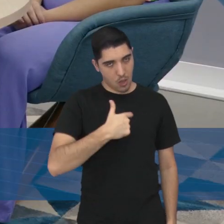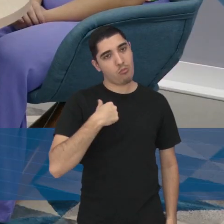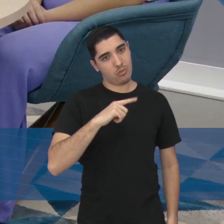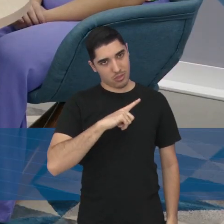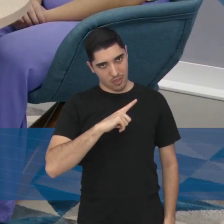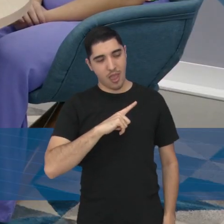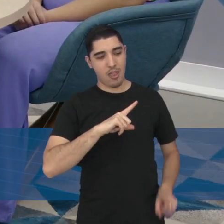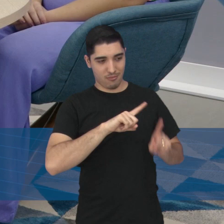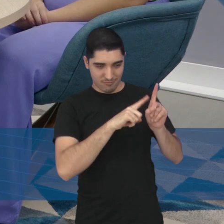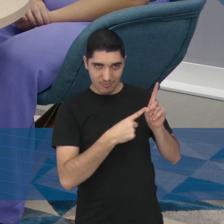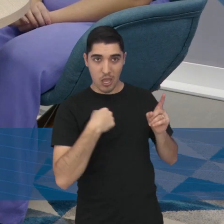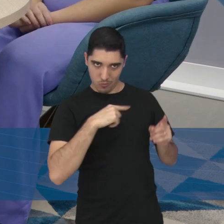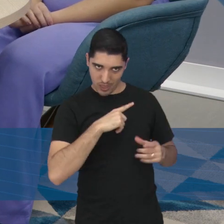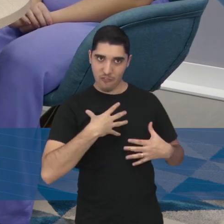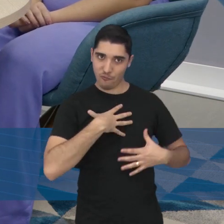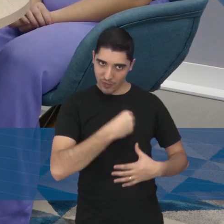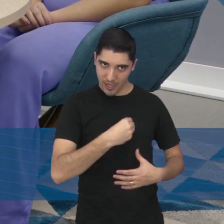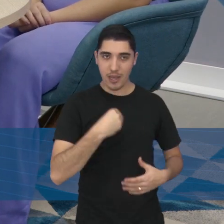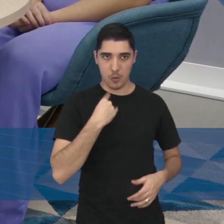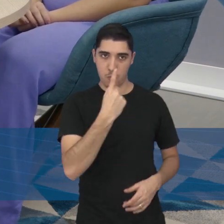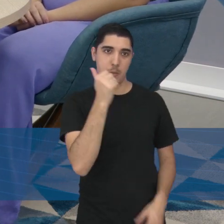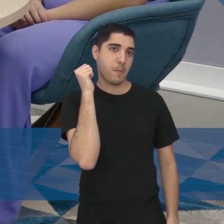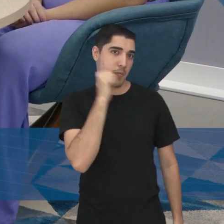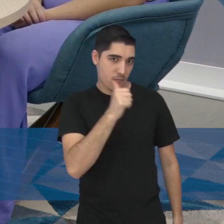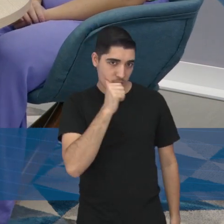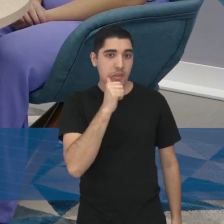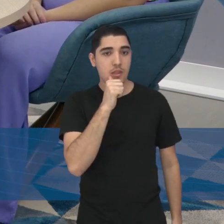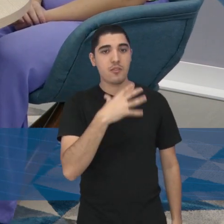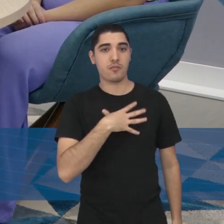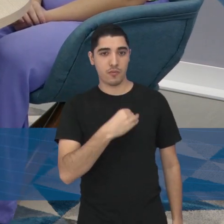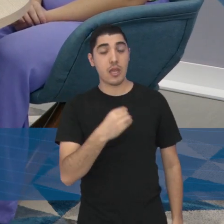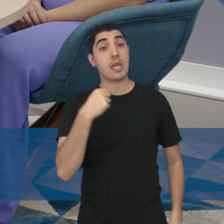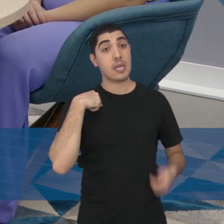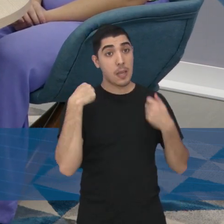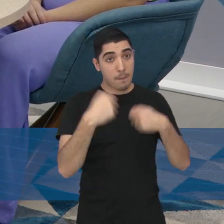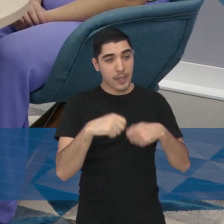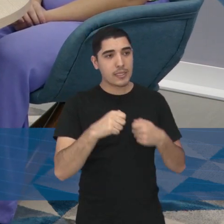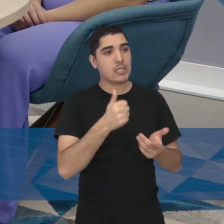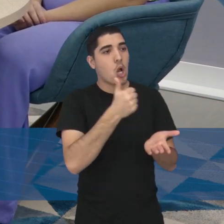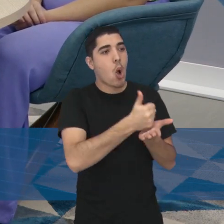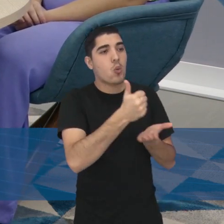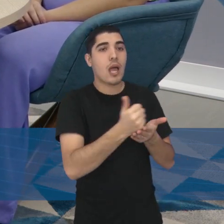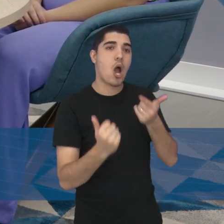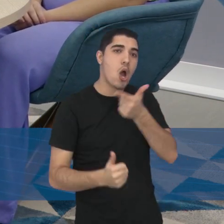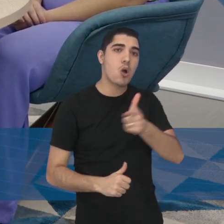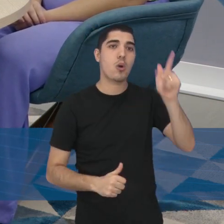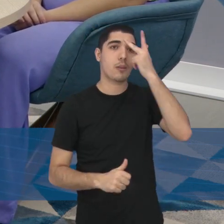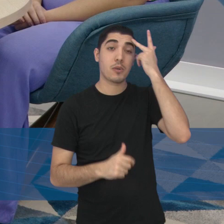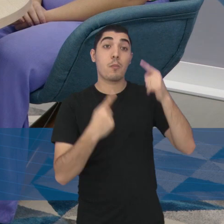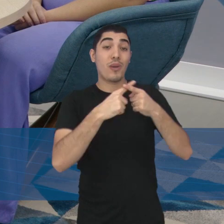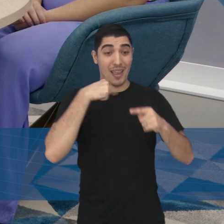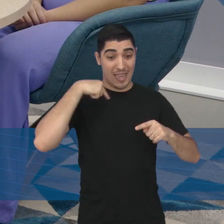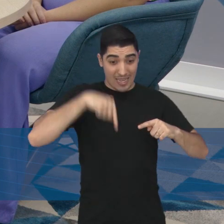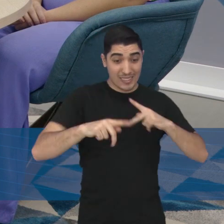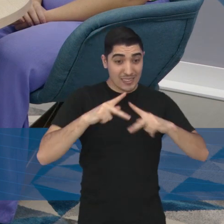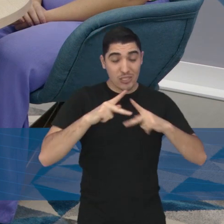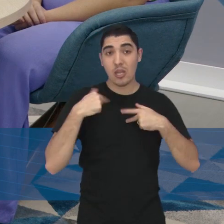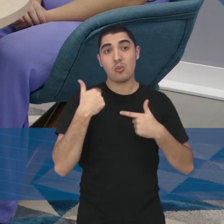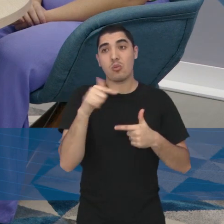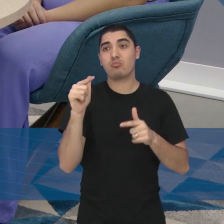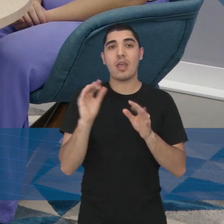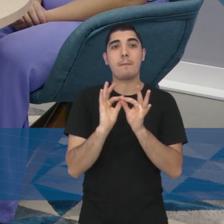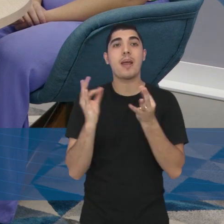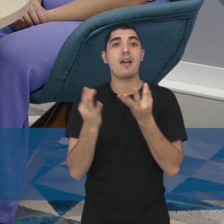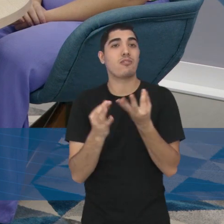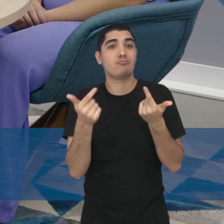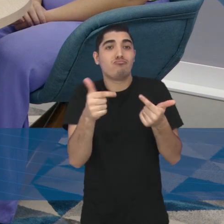mãe, estou aqui, né, tenho uma filha e tive que contratar uma pessoa, porque eu não tenho parentes aqui em São José, para ficar com a minha filha para